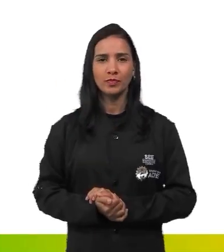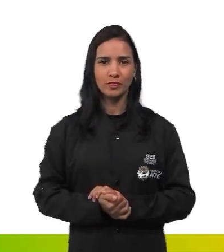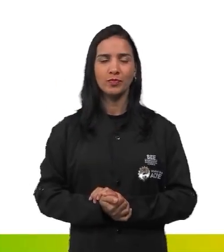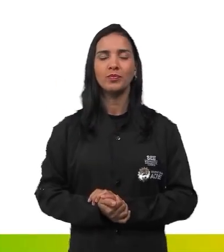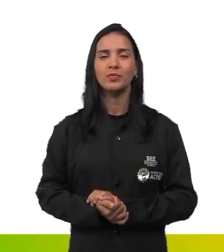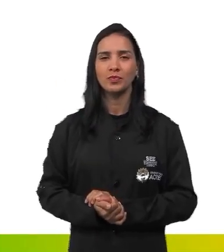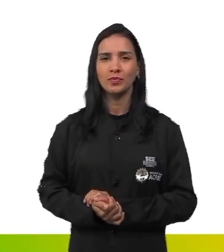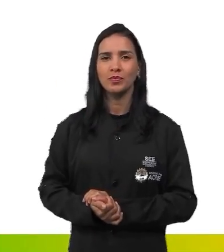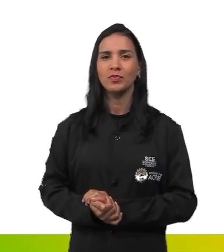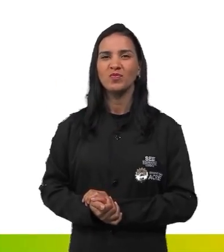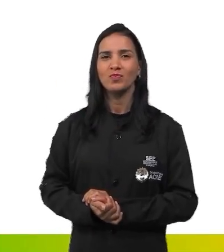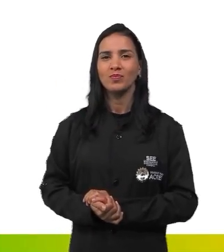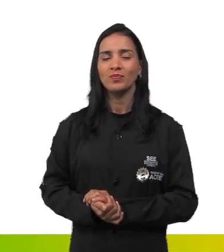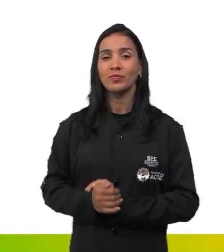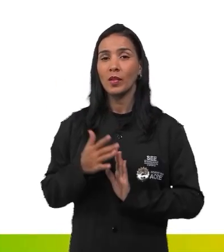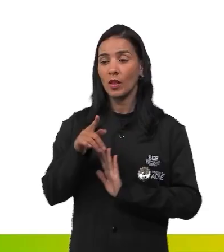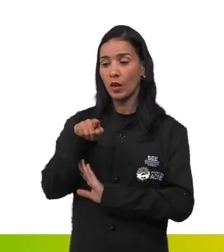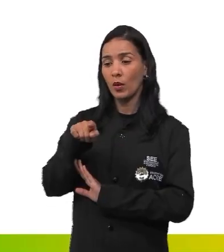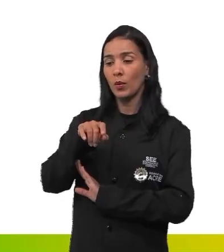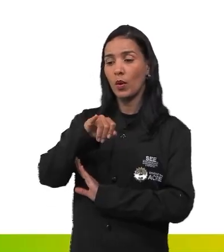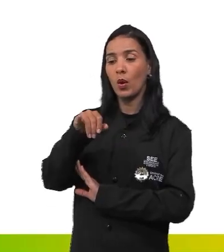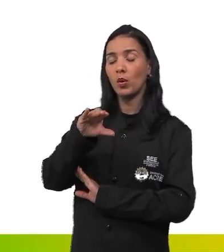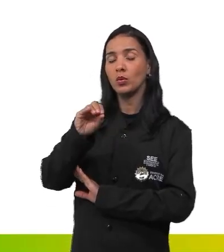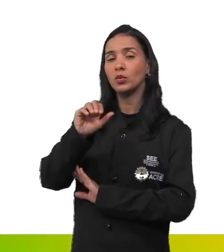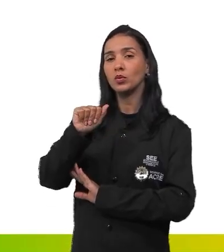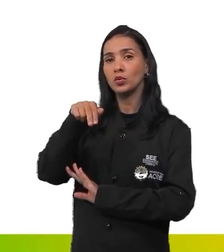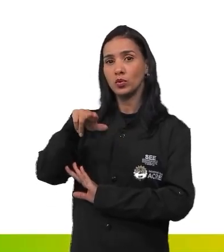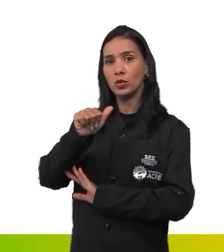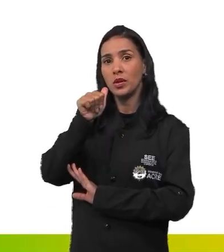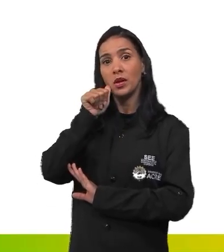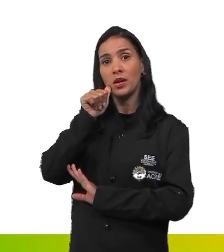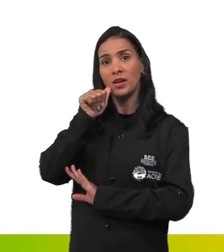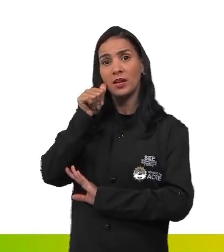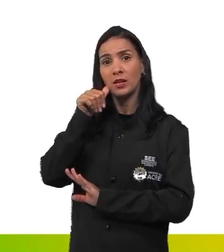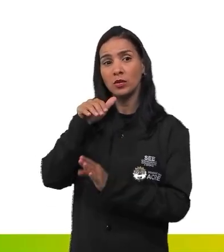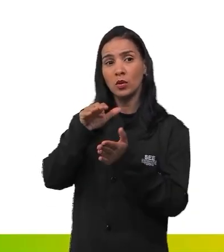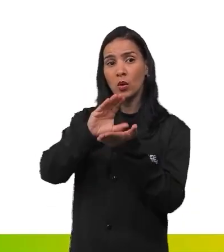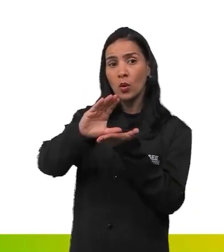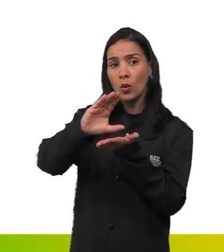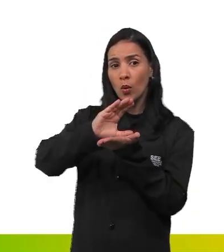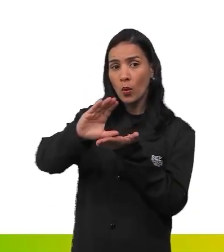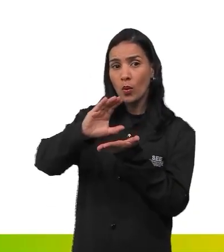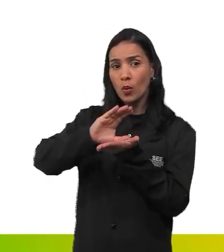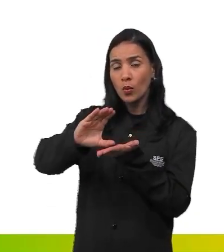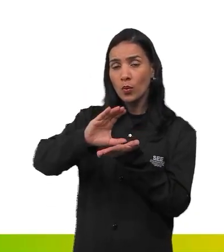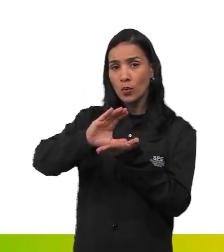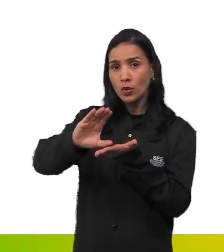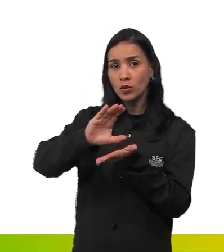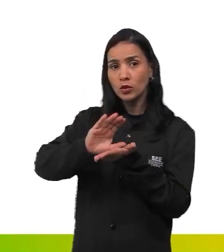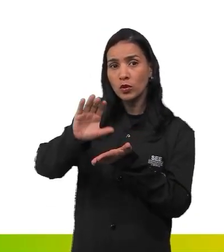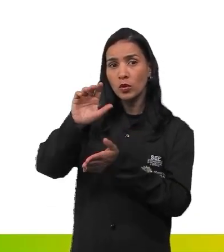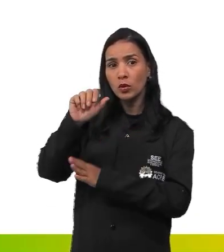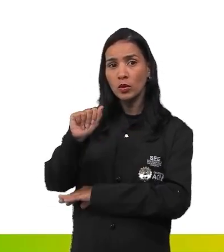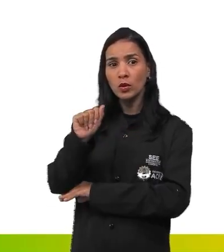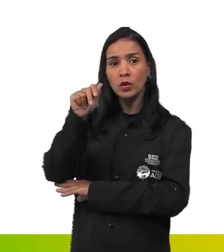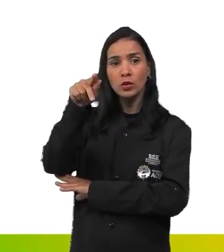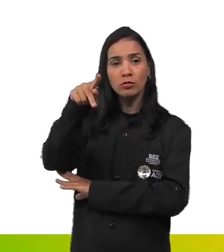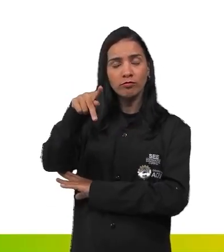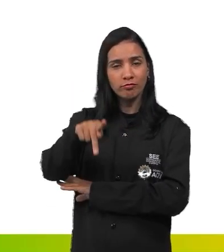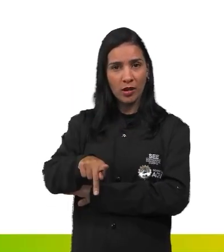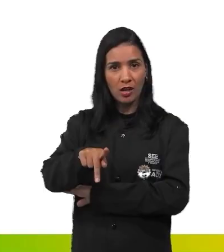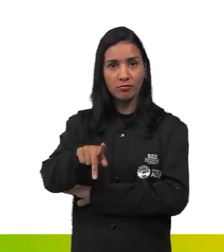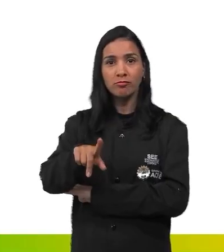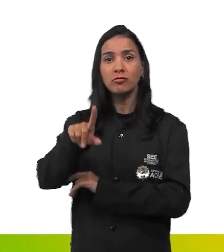Vamos lá. Joana investiu em um plano de previdência onde ela